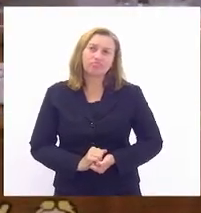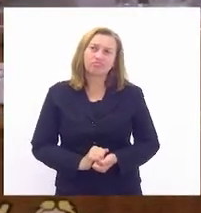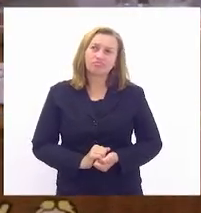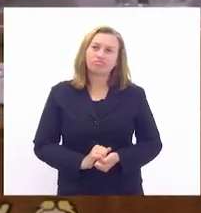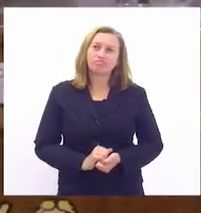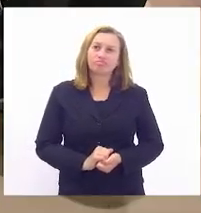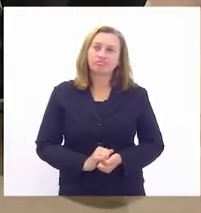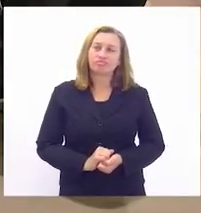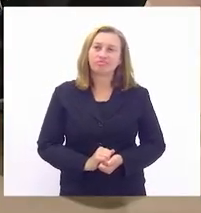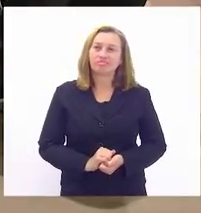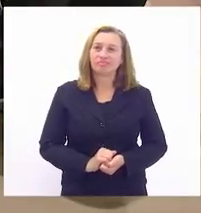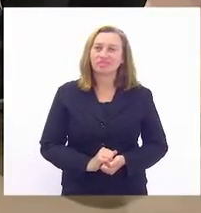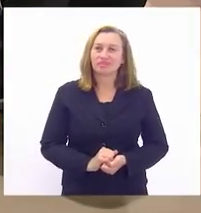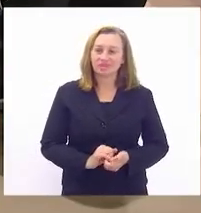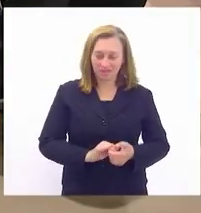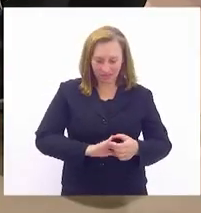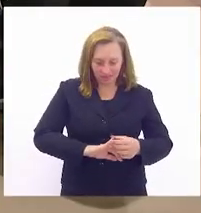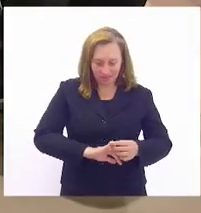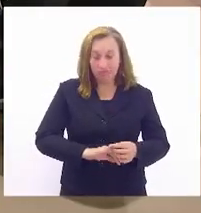Era